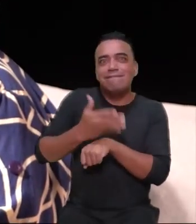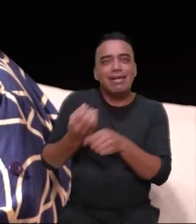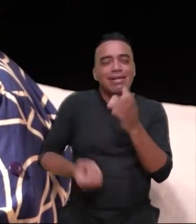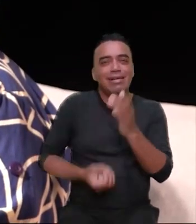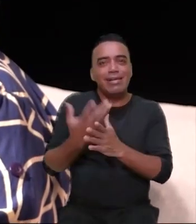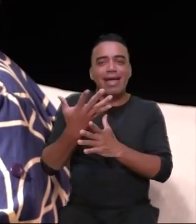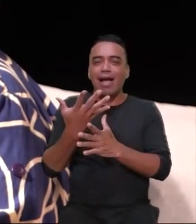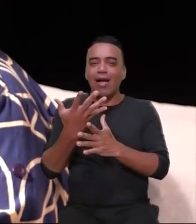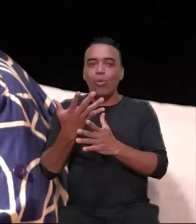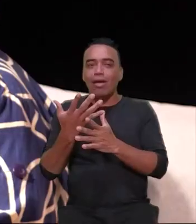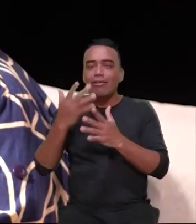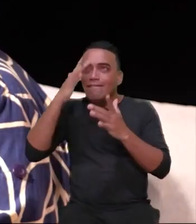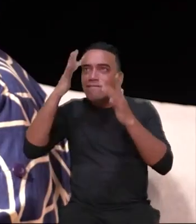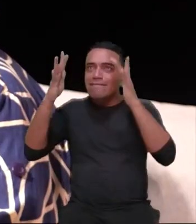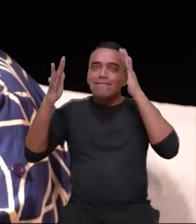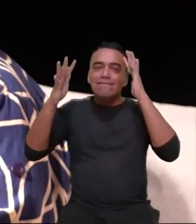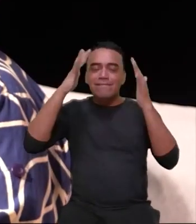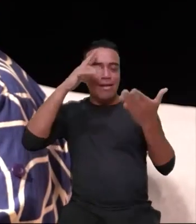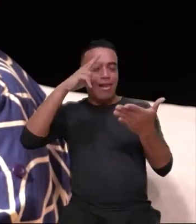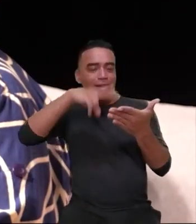criar insinuações.